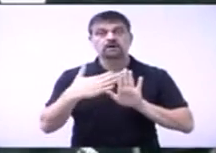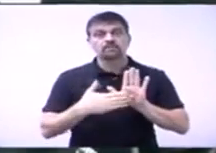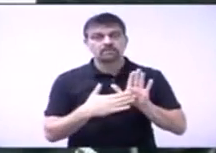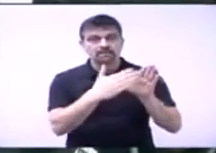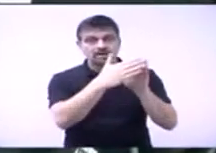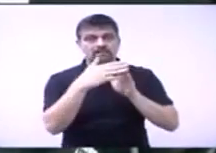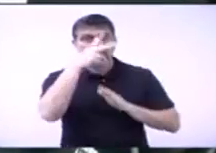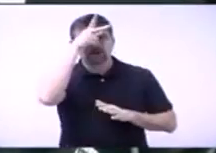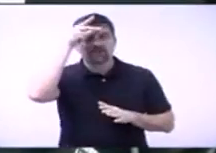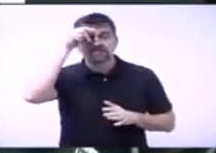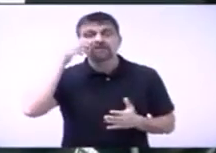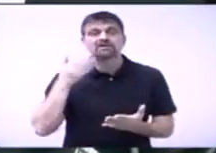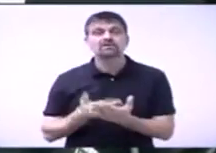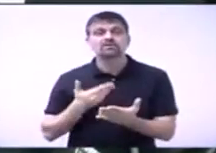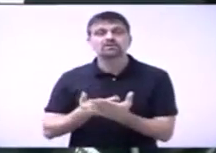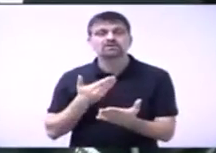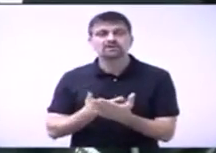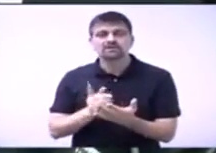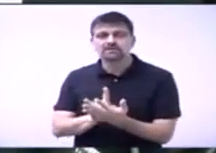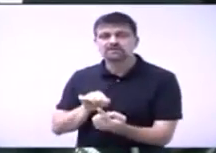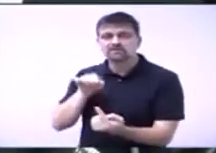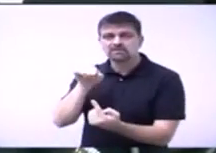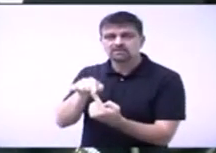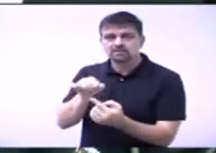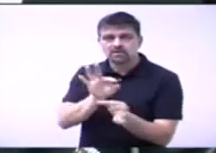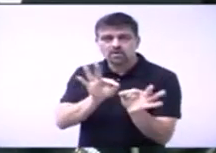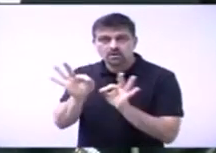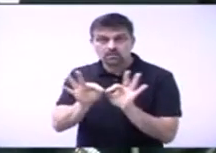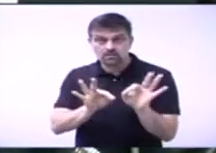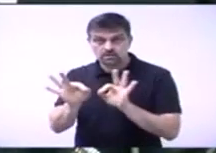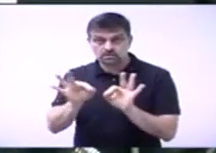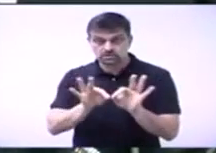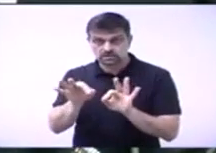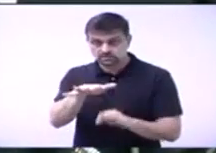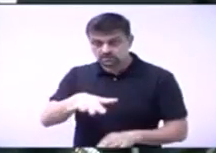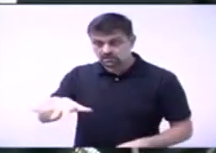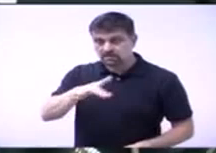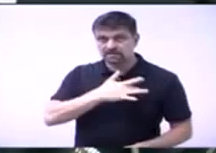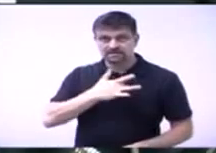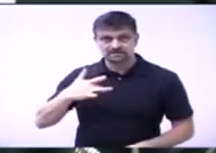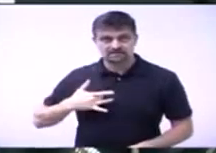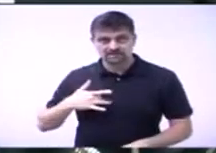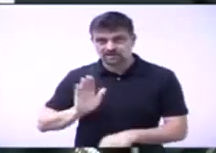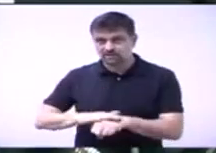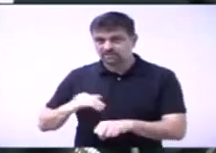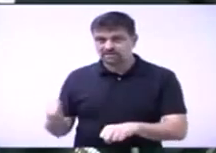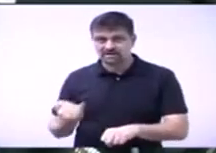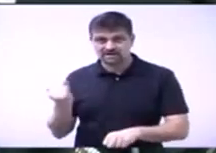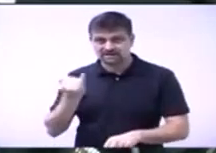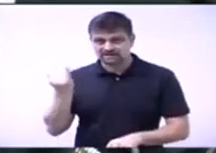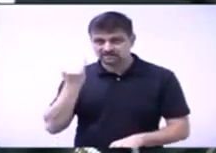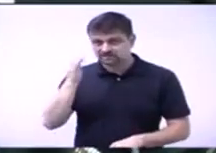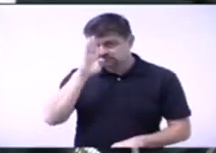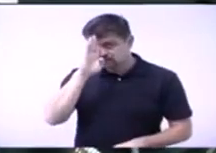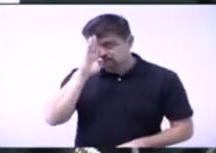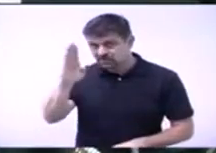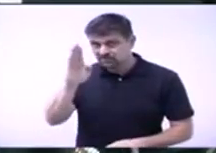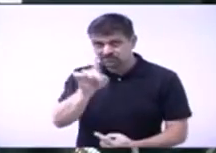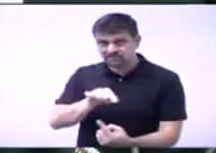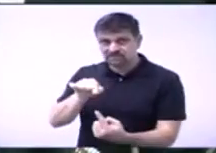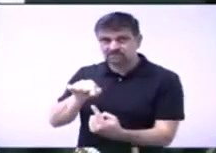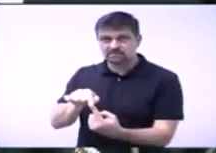Executivo estudos para implantação do projeto Saúde. E o que mais importa, como principal